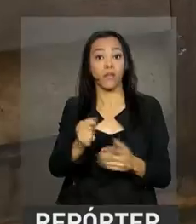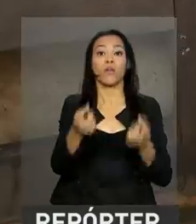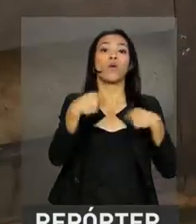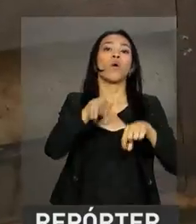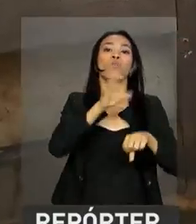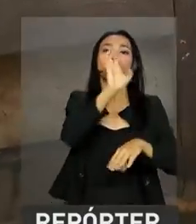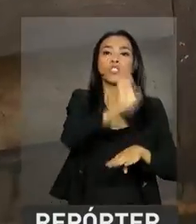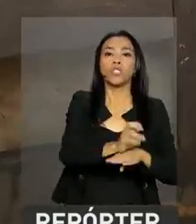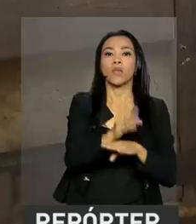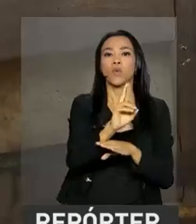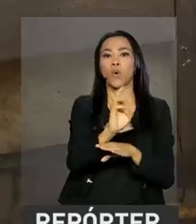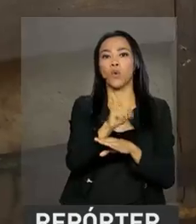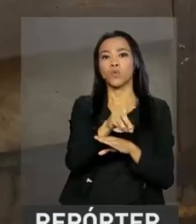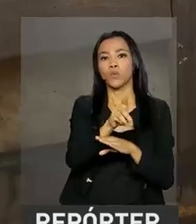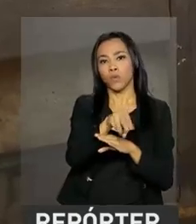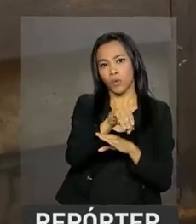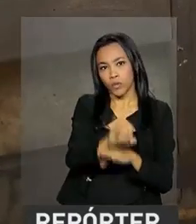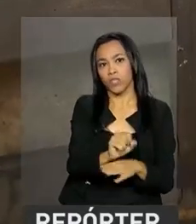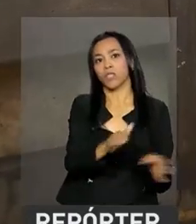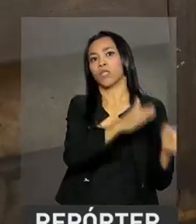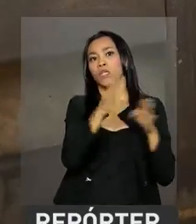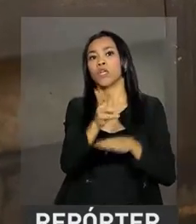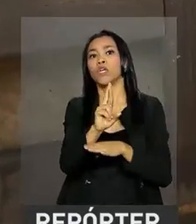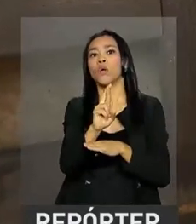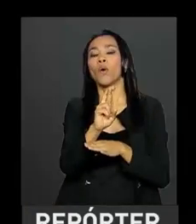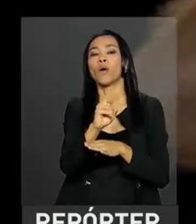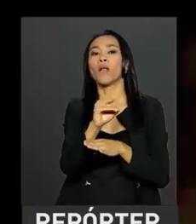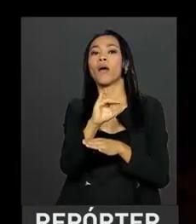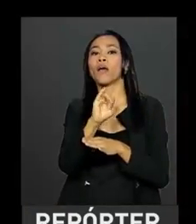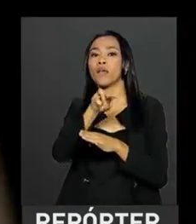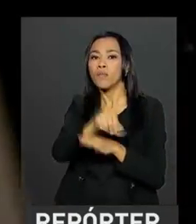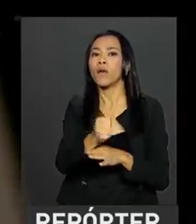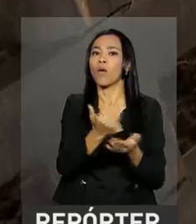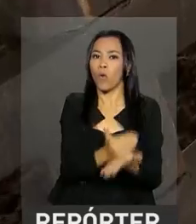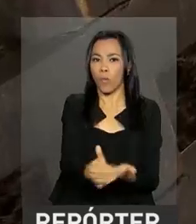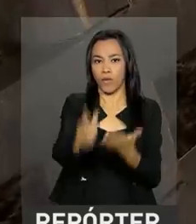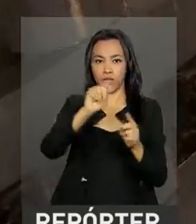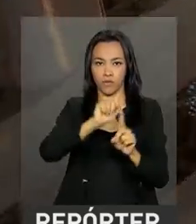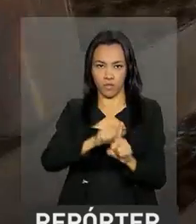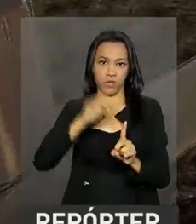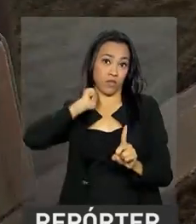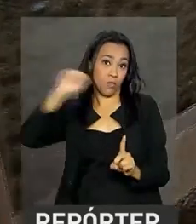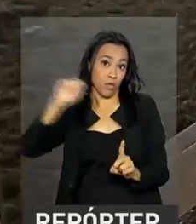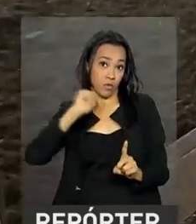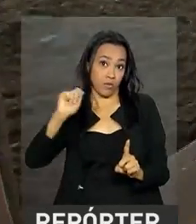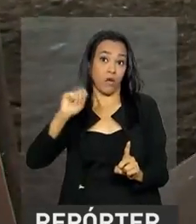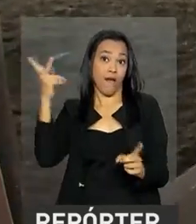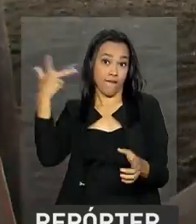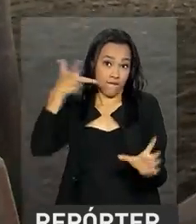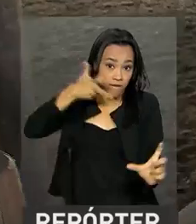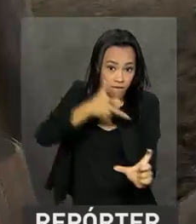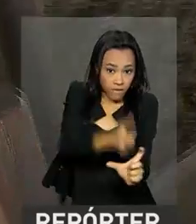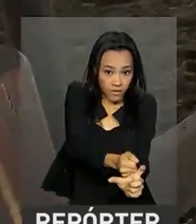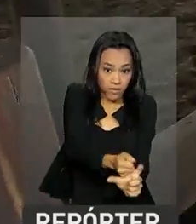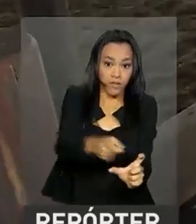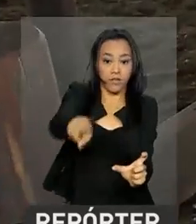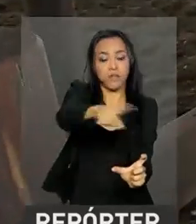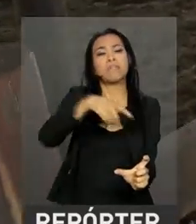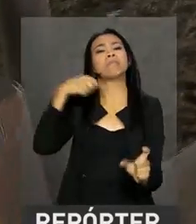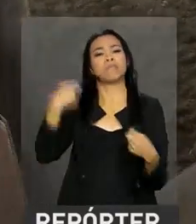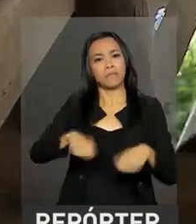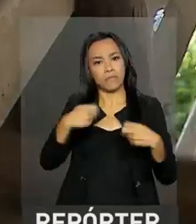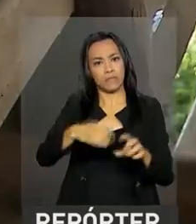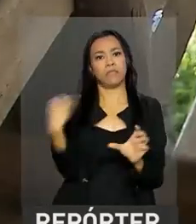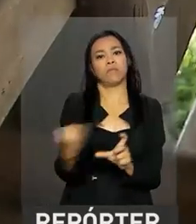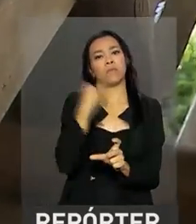Roraima a vacinação do rebanho começa em abril Lembrando que é importante manter a vacinação em